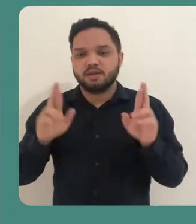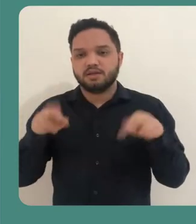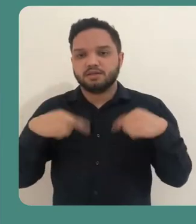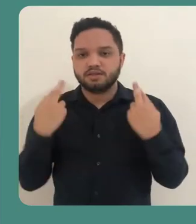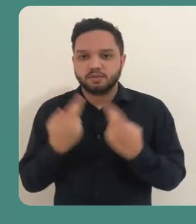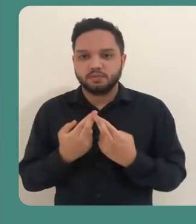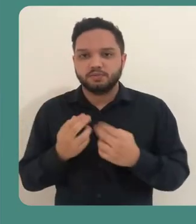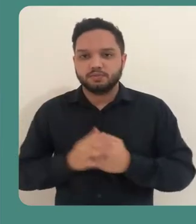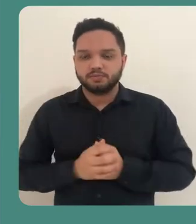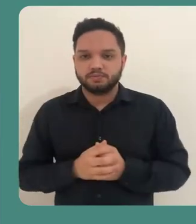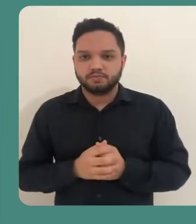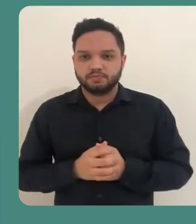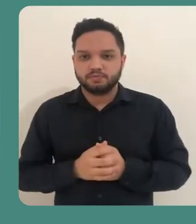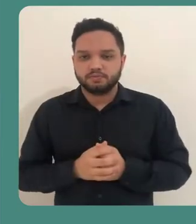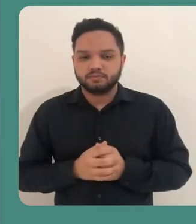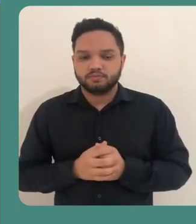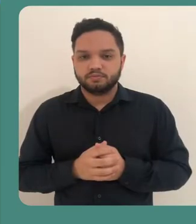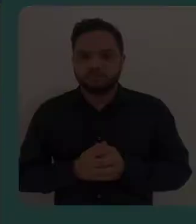e